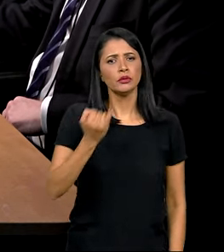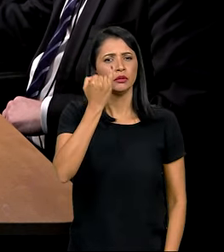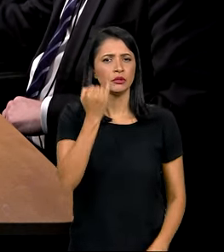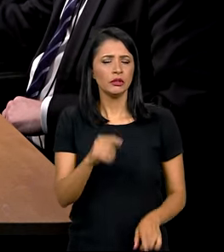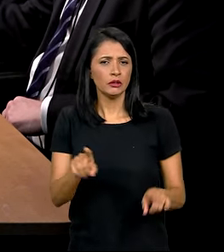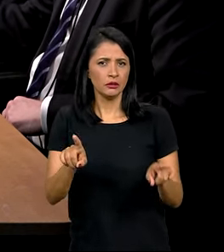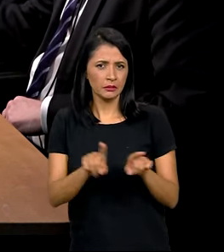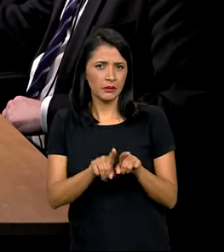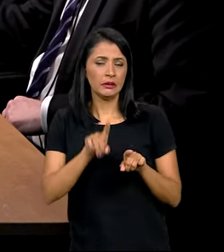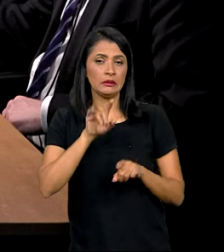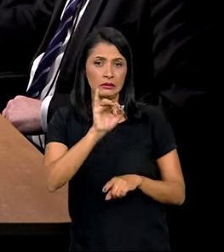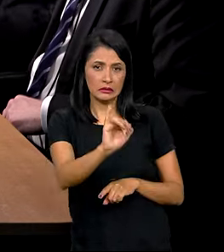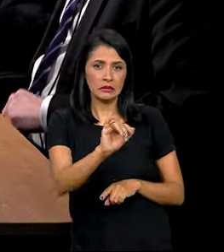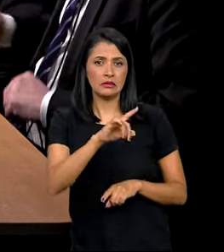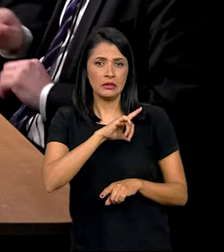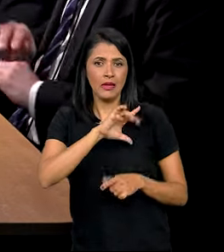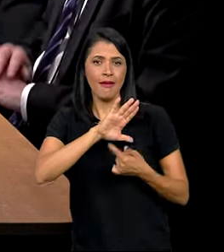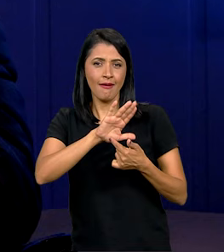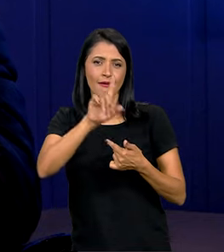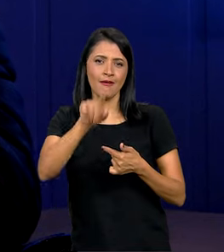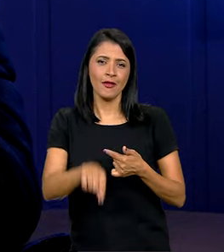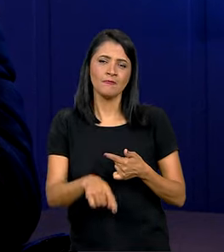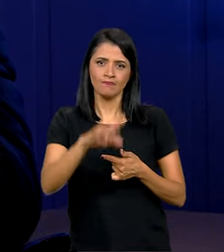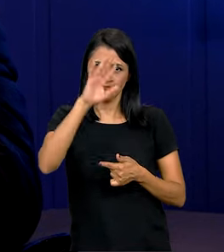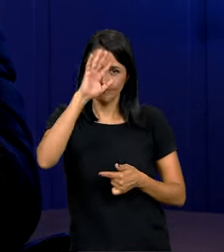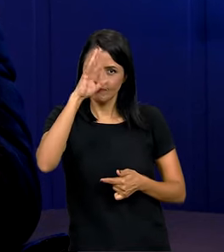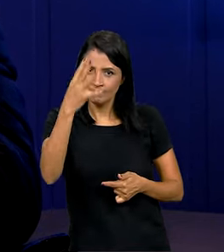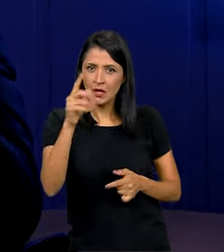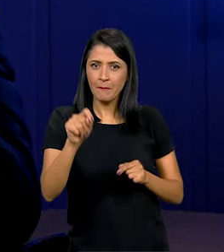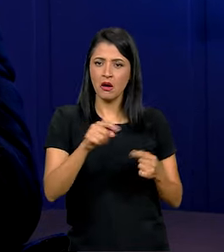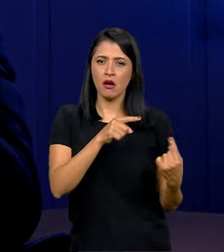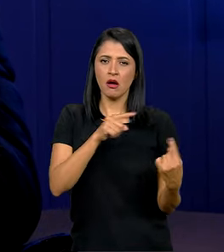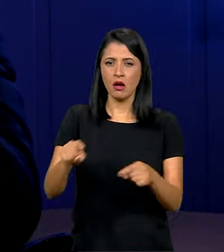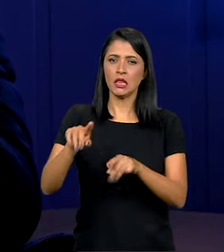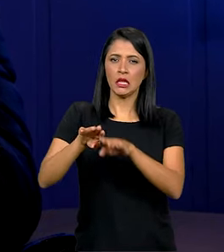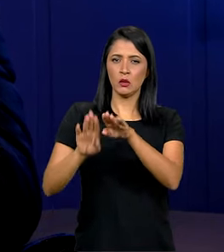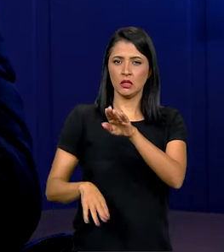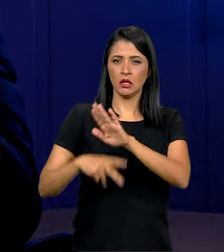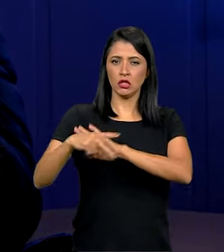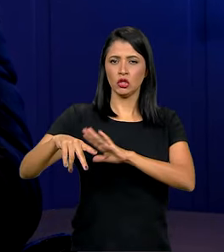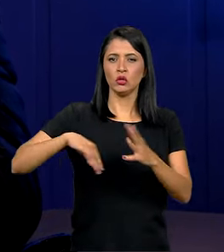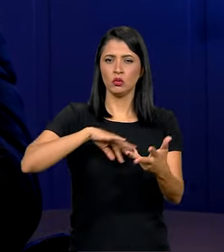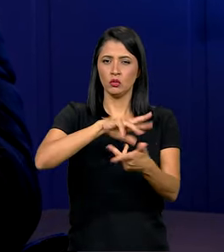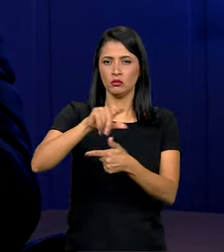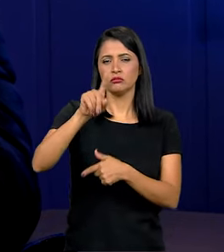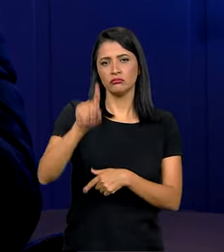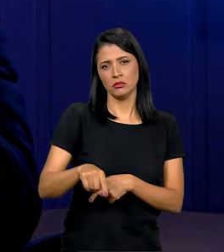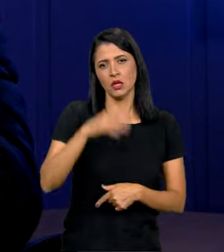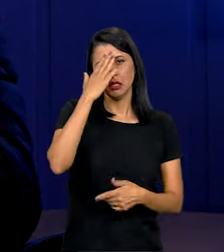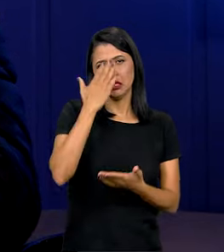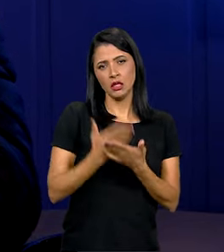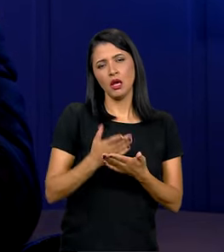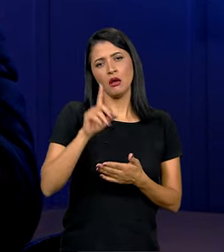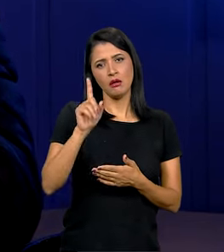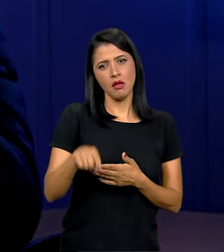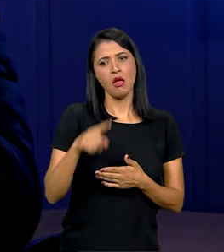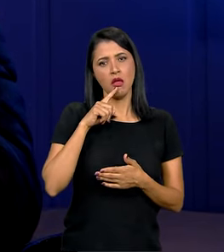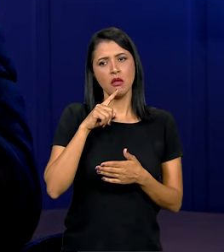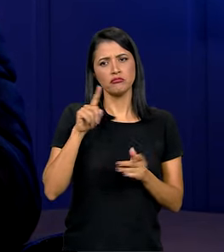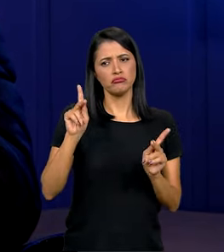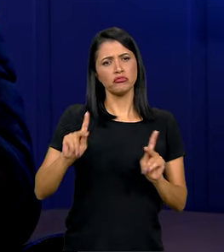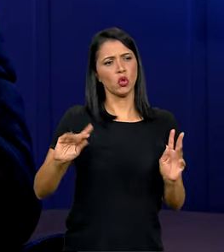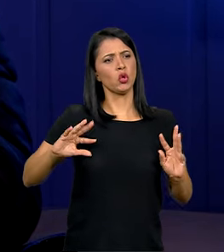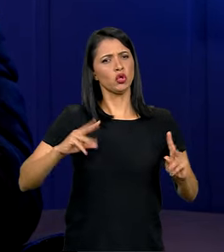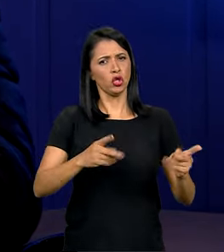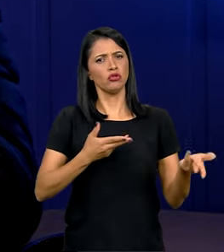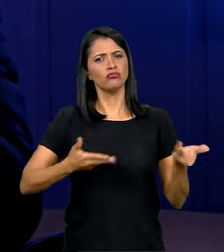importante e que se se mostra bastante decisivo para o enfrentamento às desigualdades no mundo acho que isso é é